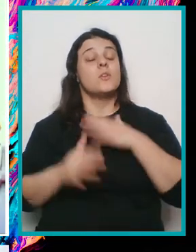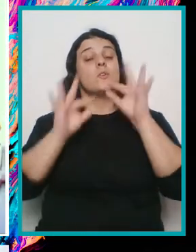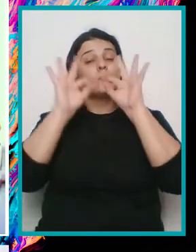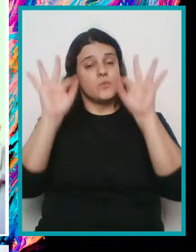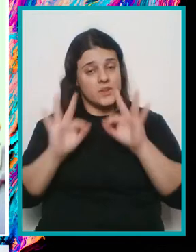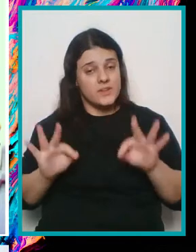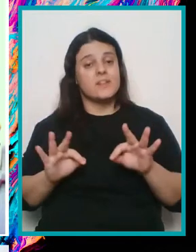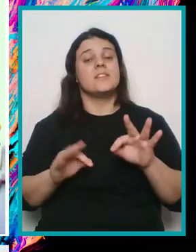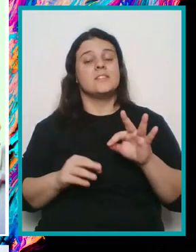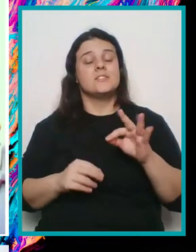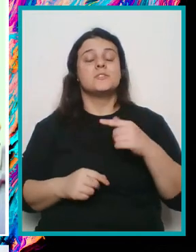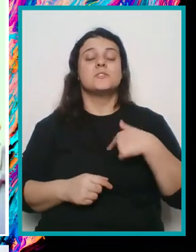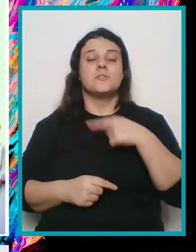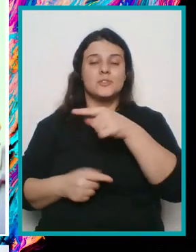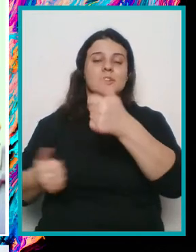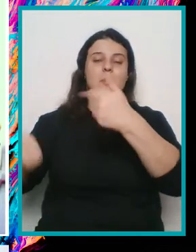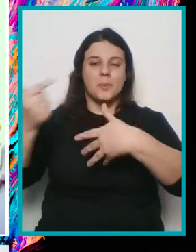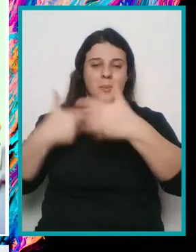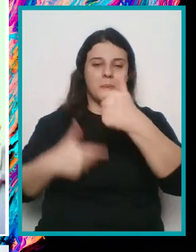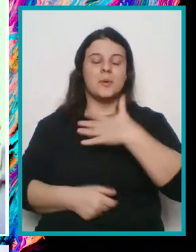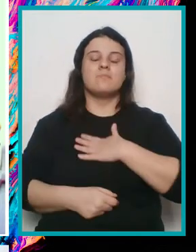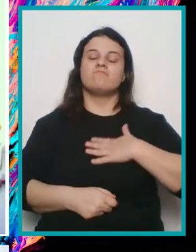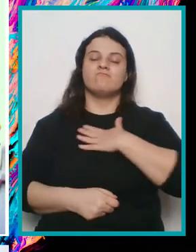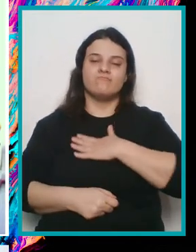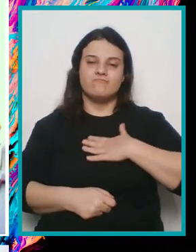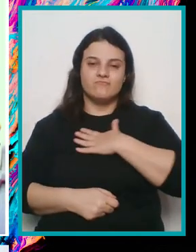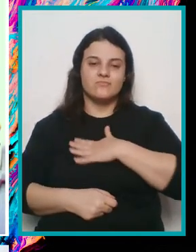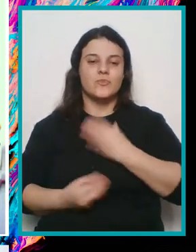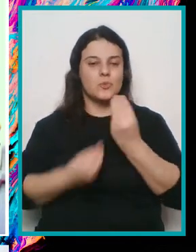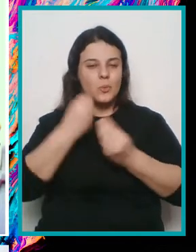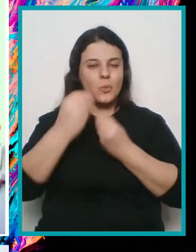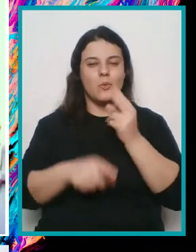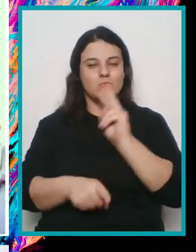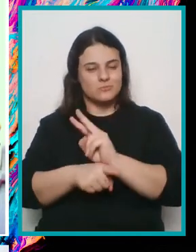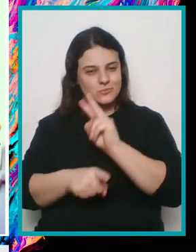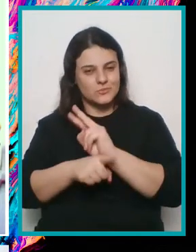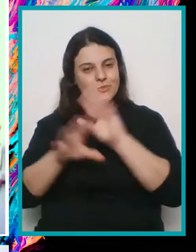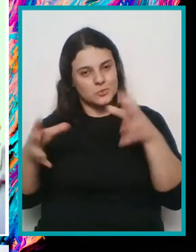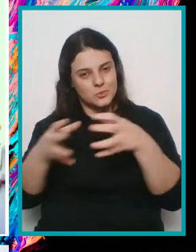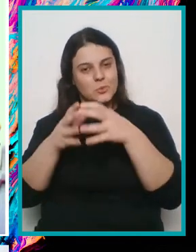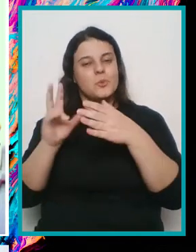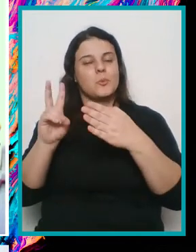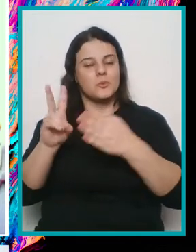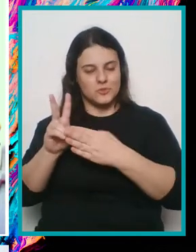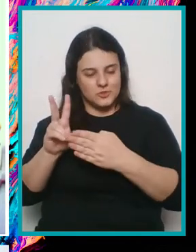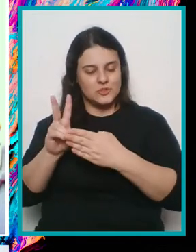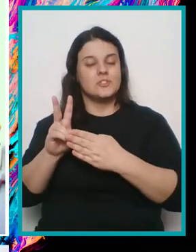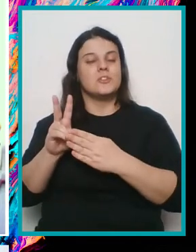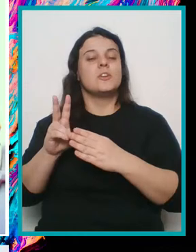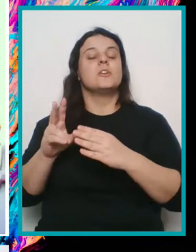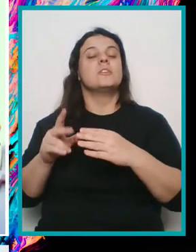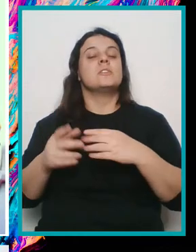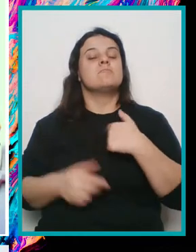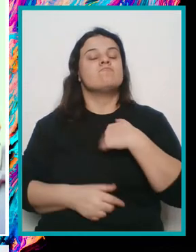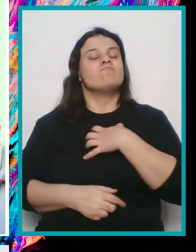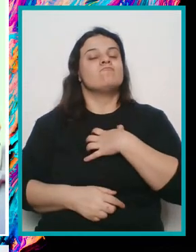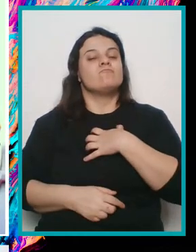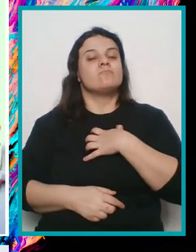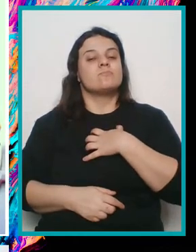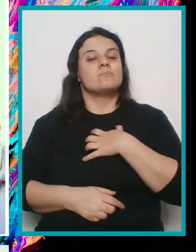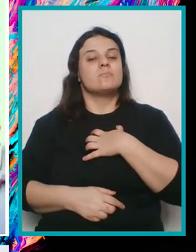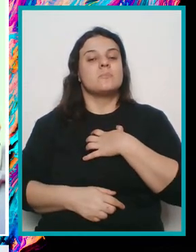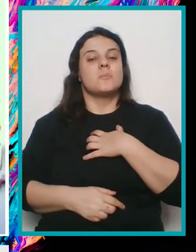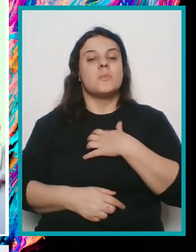Meus melhores amigos, assim, a juventude que trabalha comigo aqui no Brasil é a juventude indígena, é